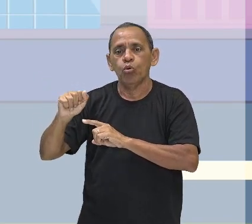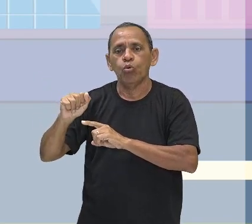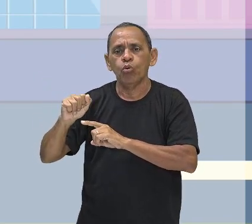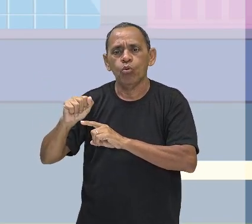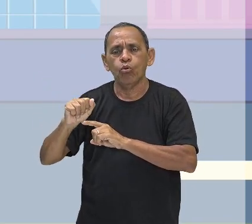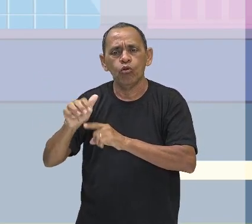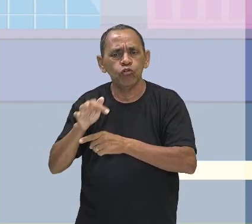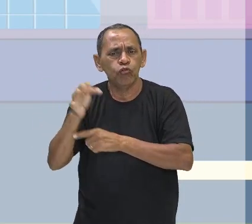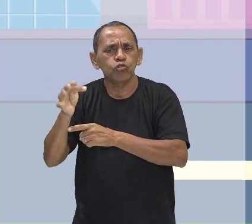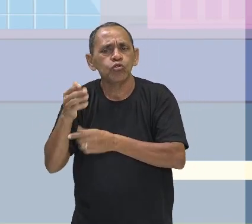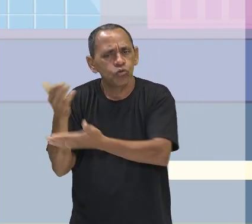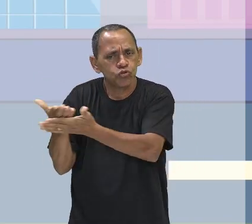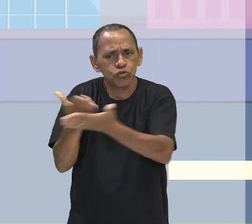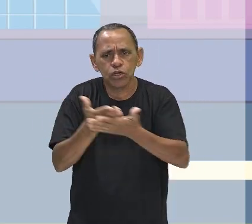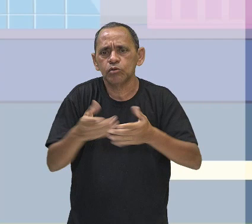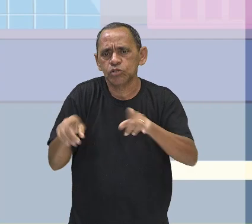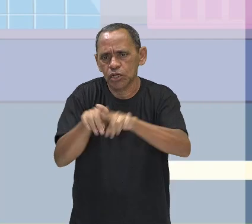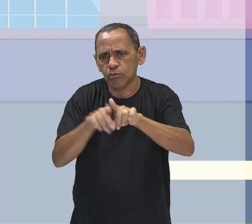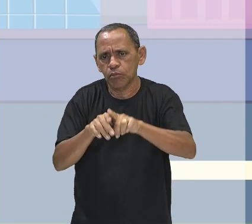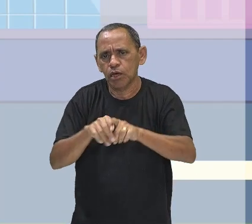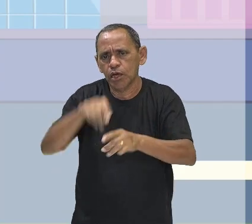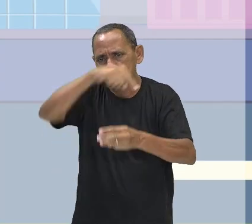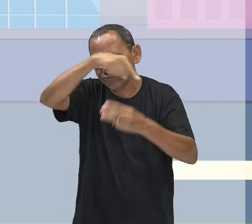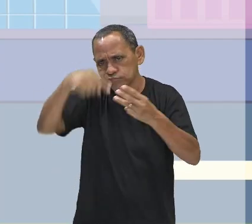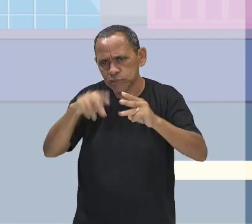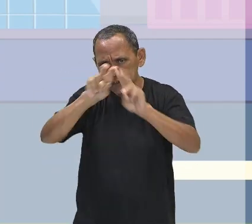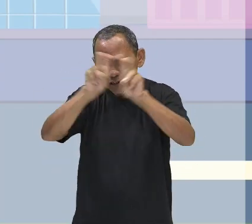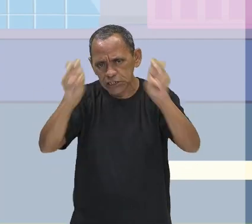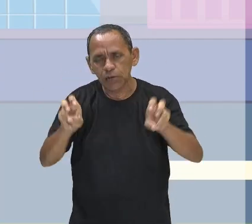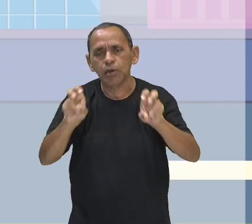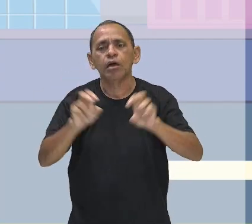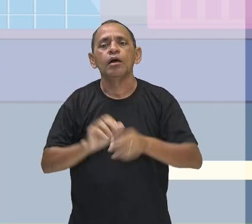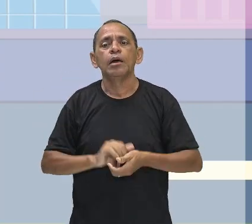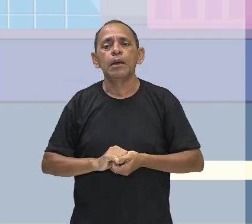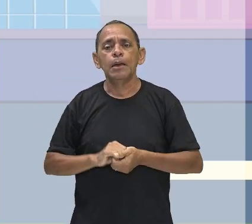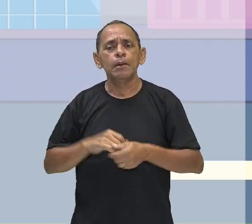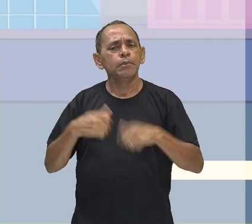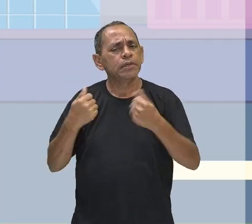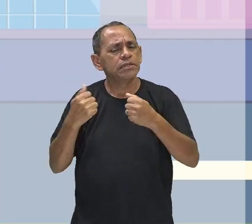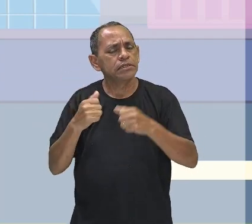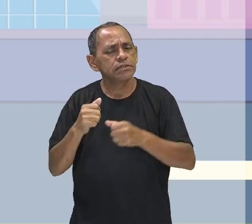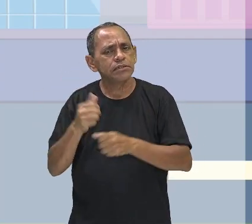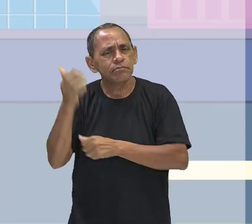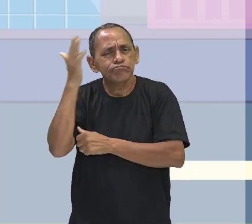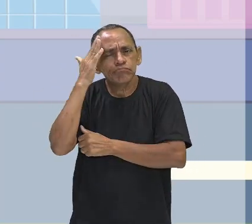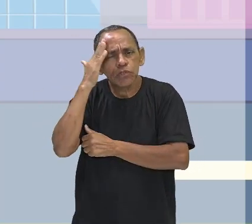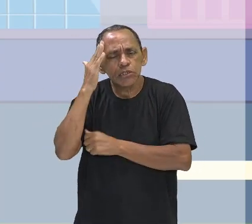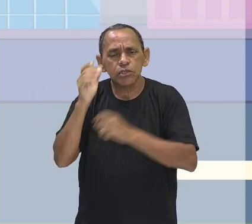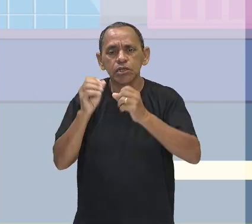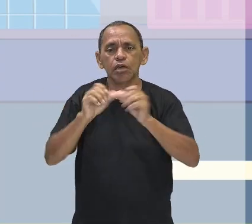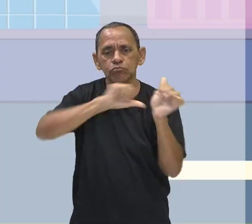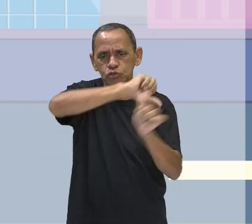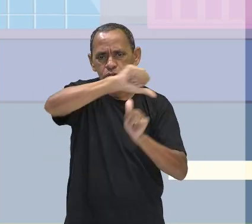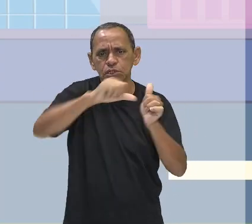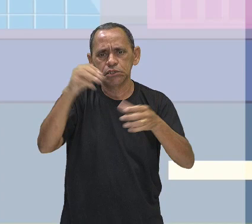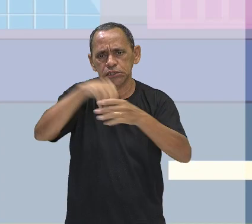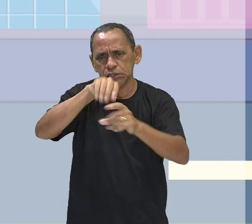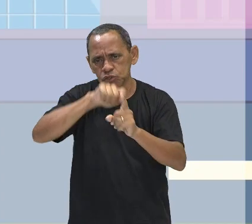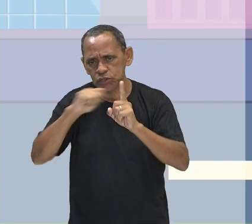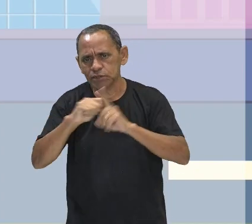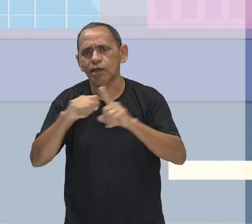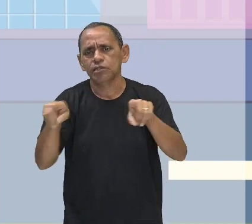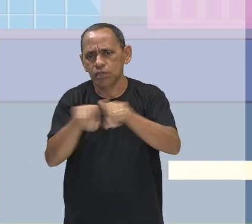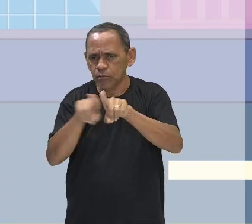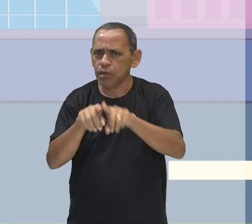que entender que essas 3 grandes revoluções, elas trouxeram uma mudança drástica na sociedade lá